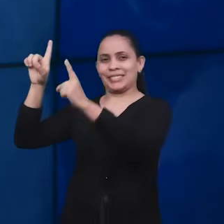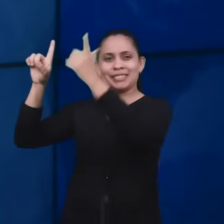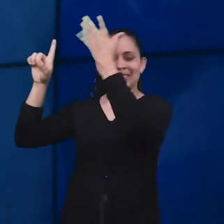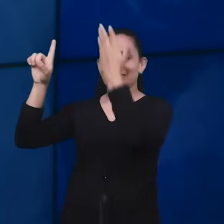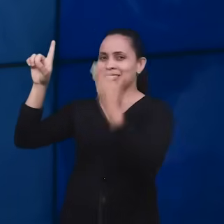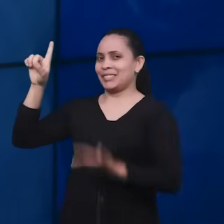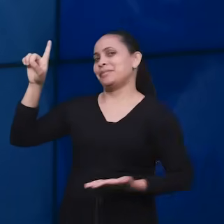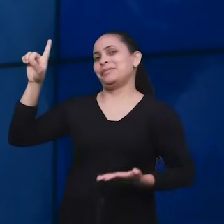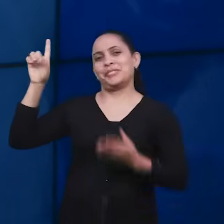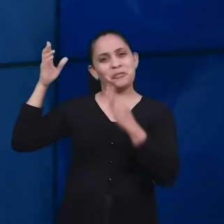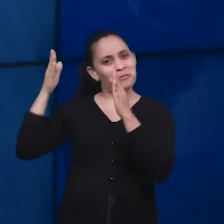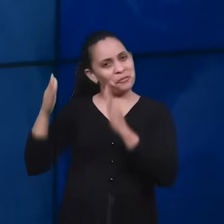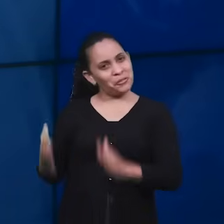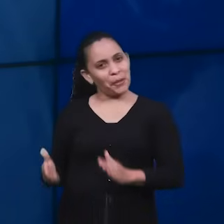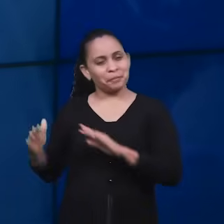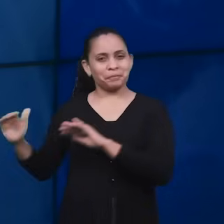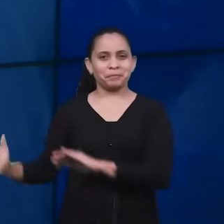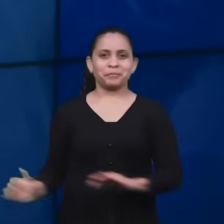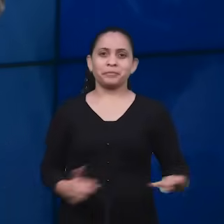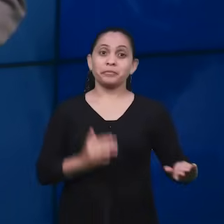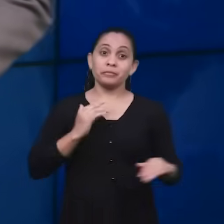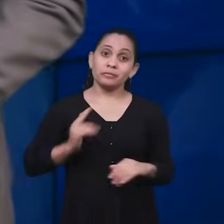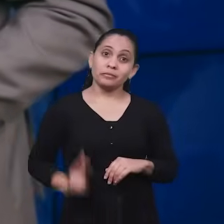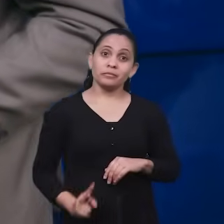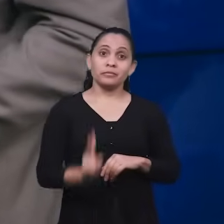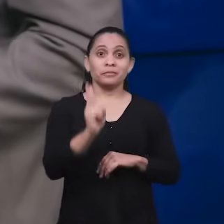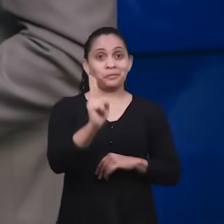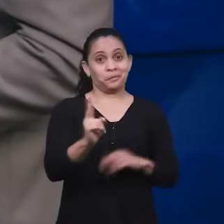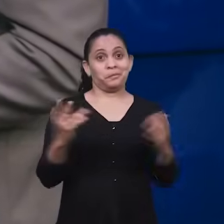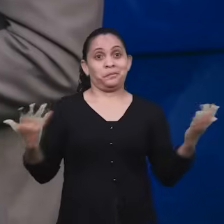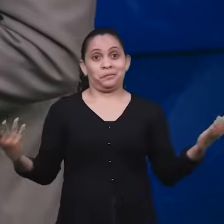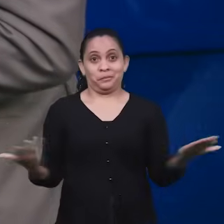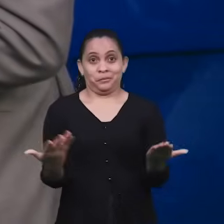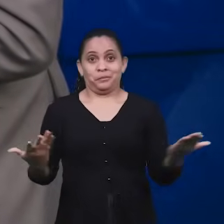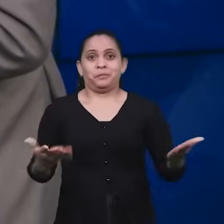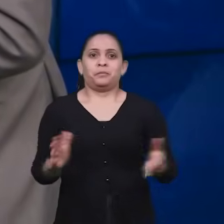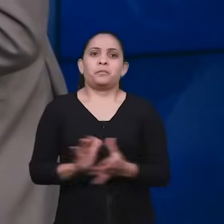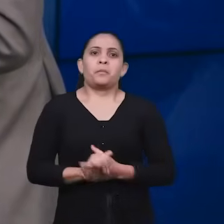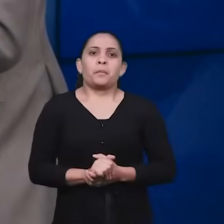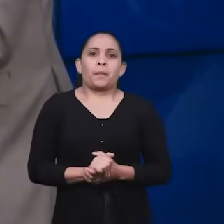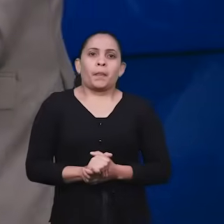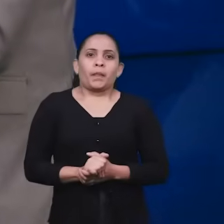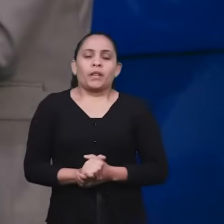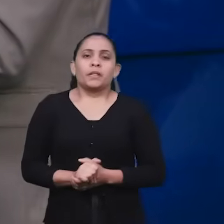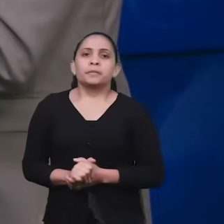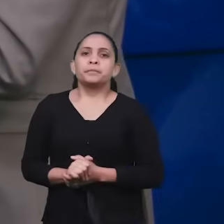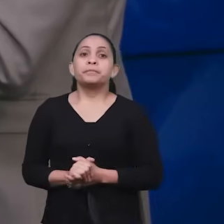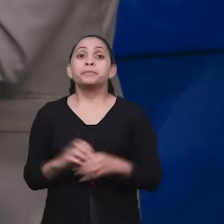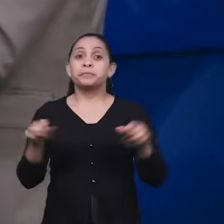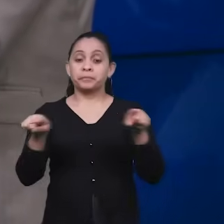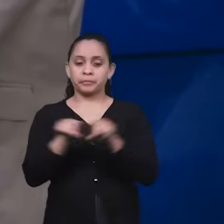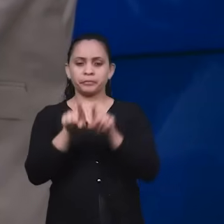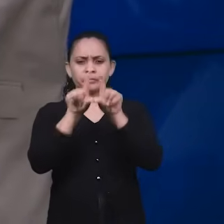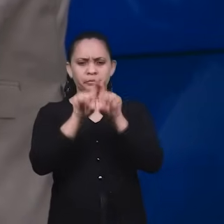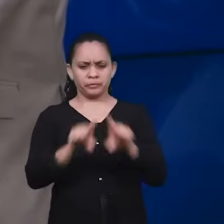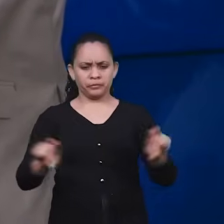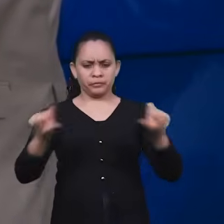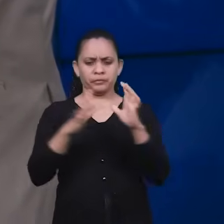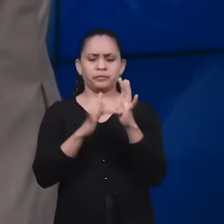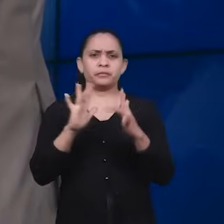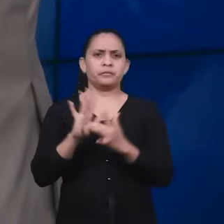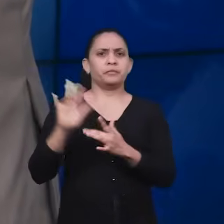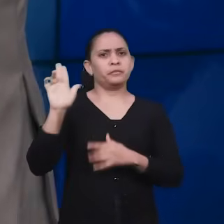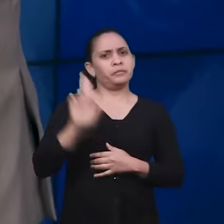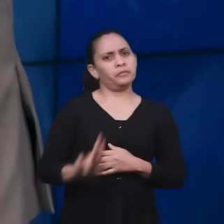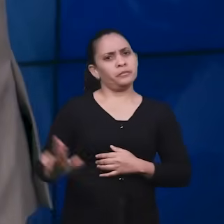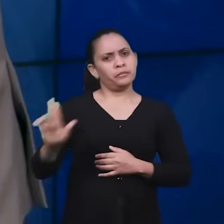sempre permanece fiel. Vamos dar aqui então continuidade. Agora, as expressões que Jesus